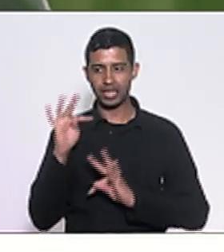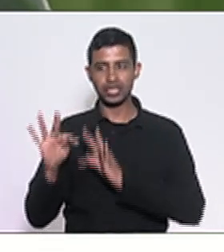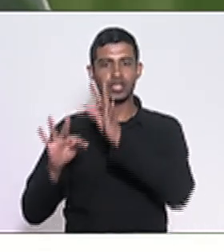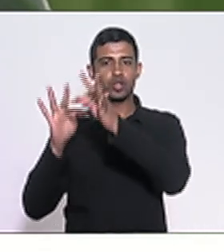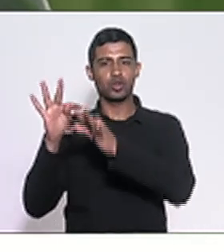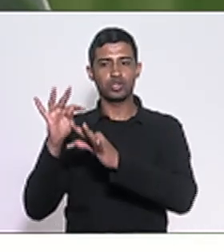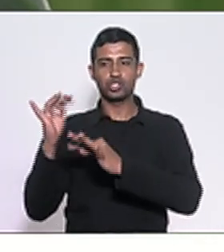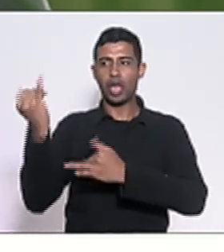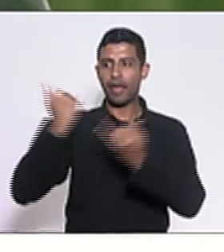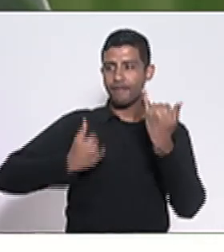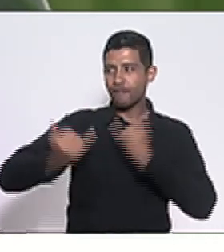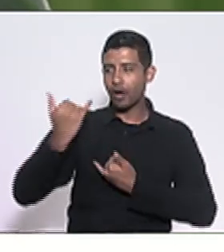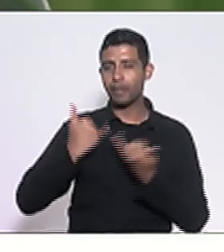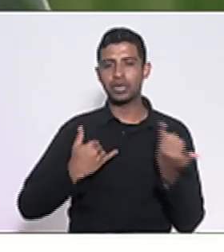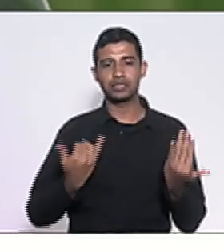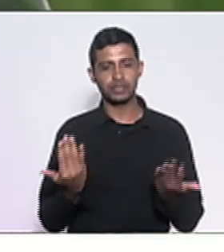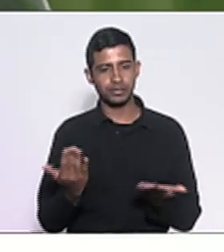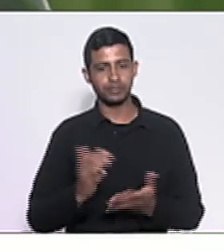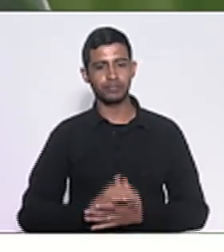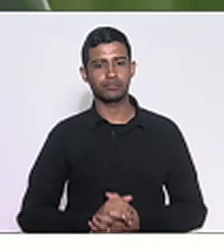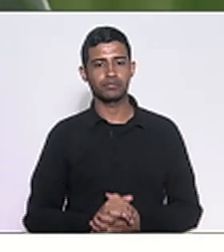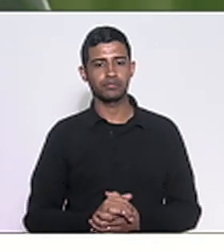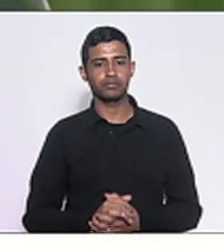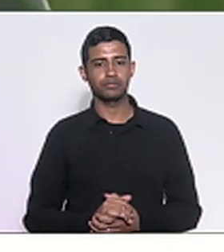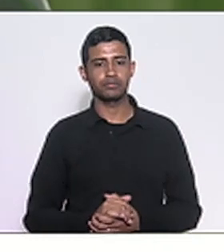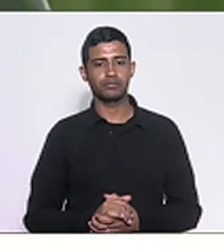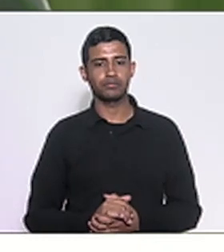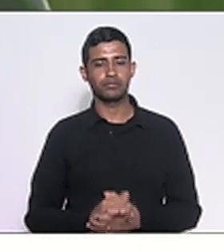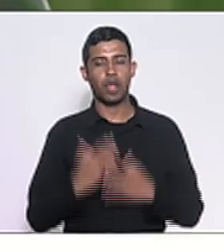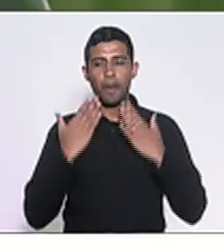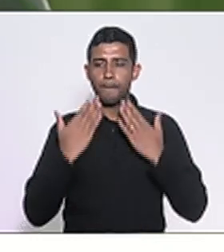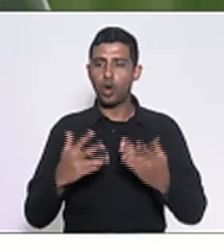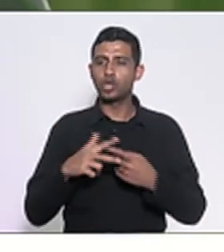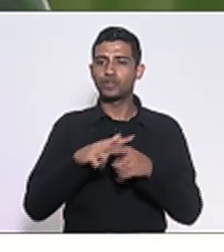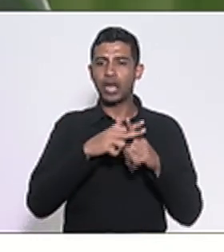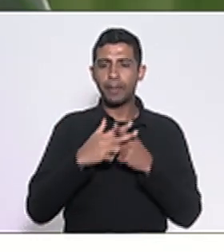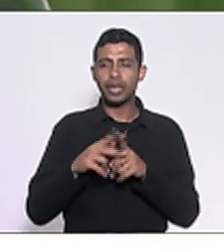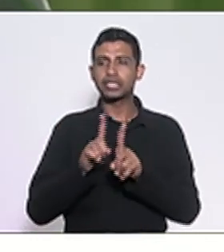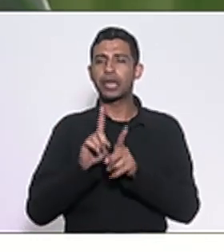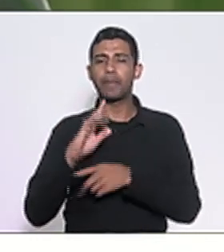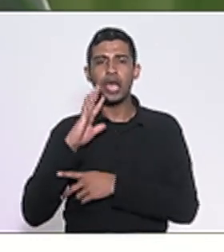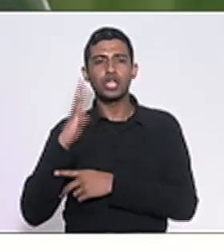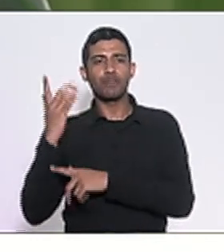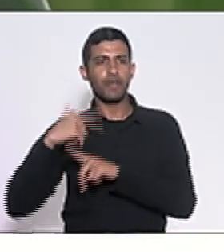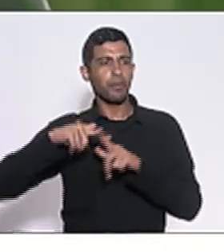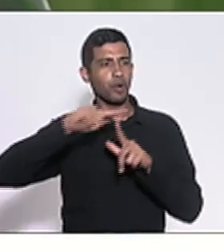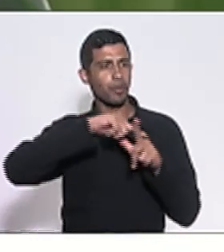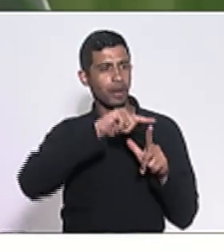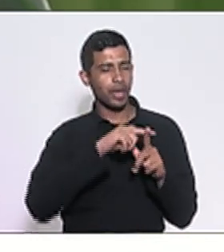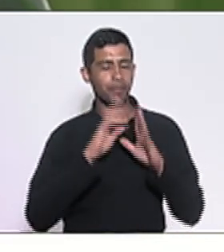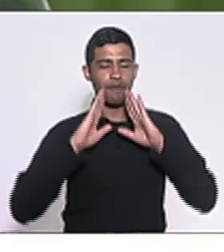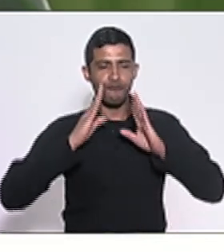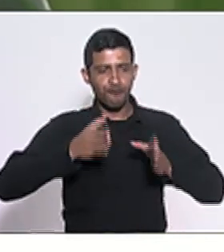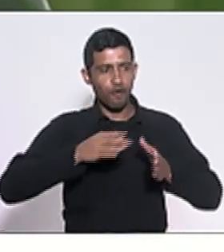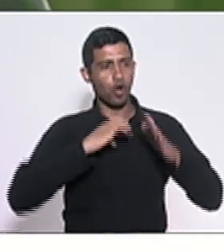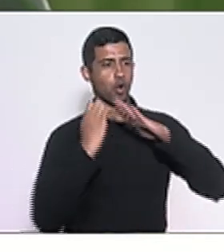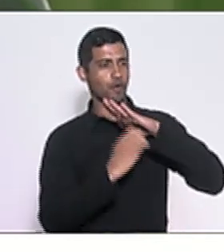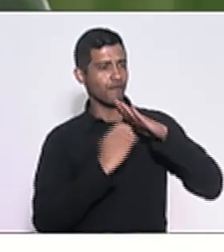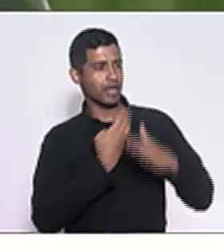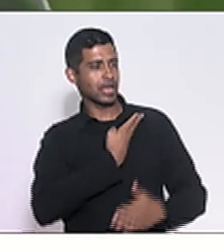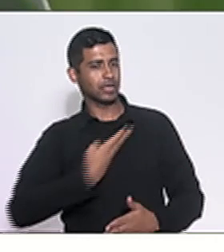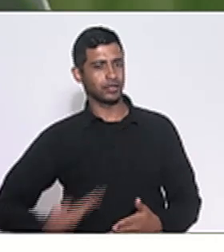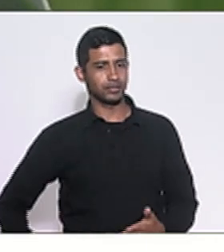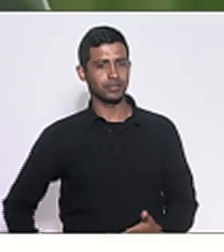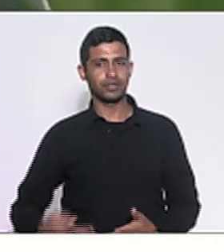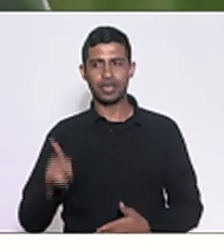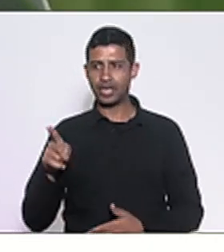ganhando escalabilidade como ferramentas e soluções para a sociedade, para governos, enfim, empresas. A partir de 81, como